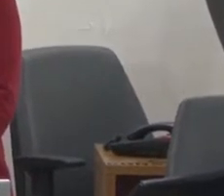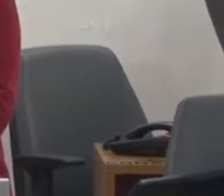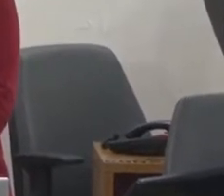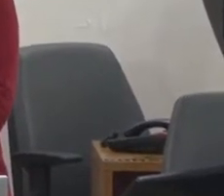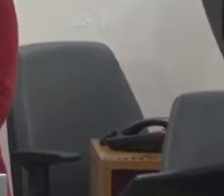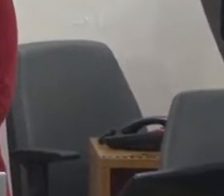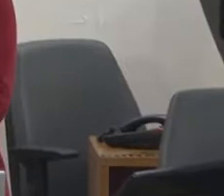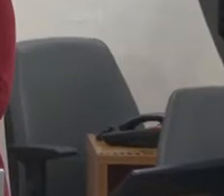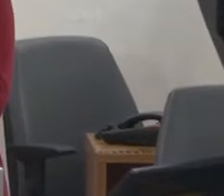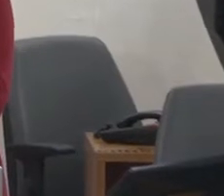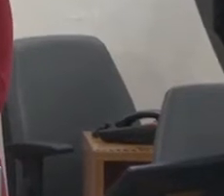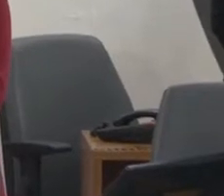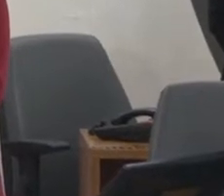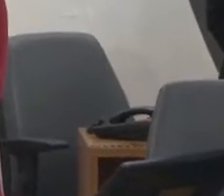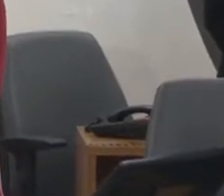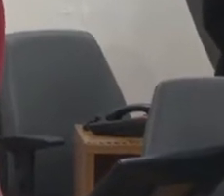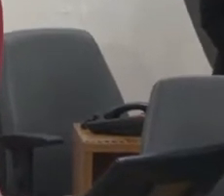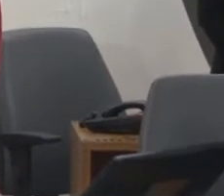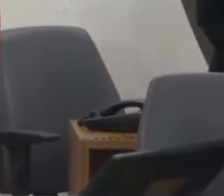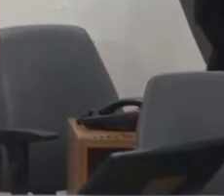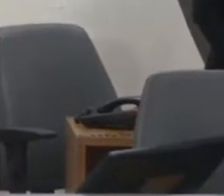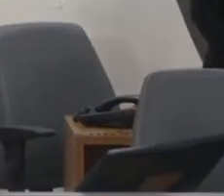E aí